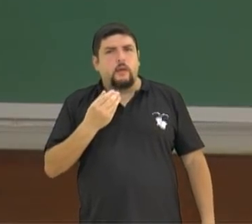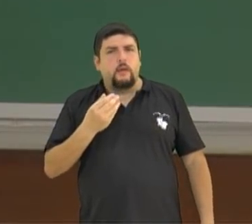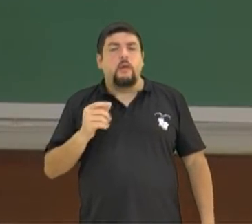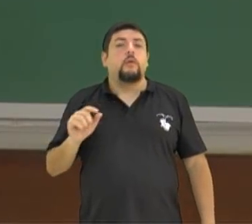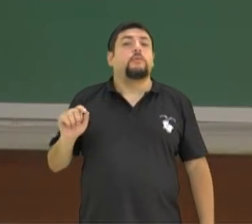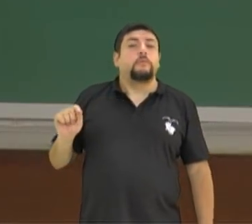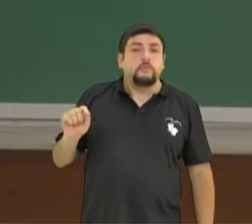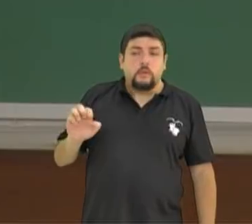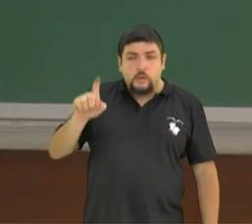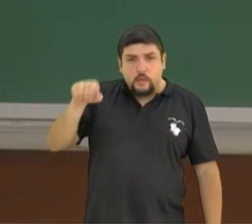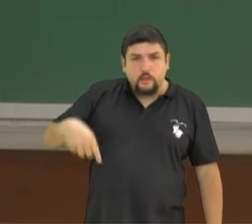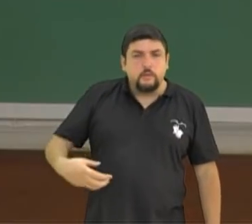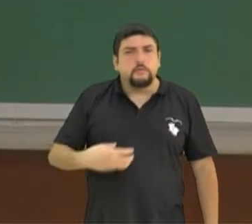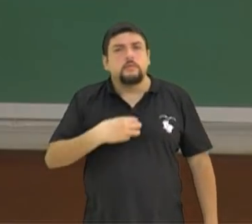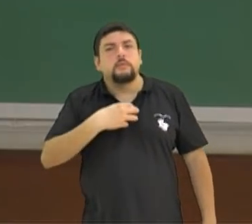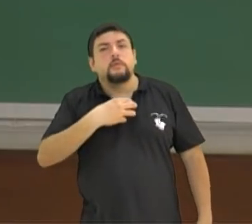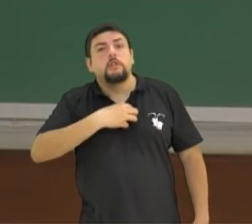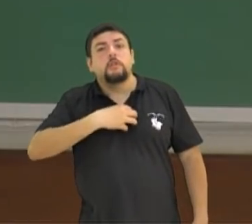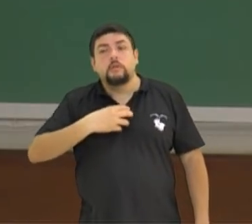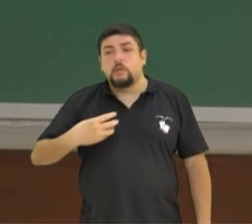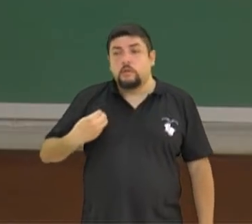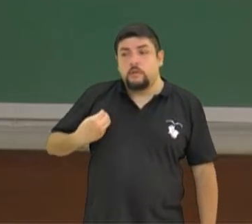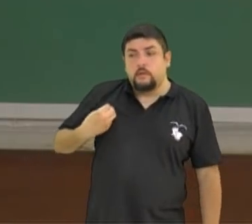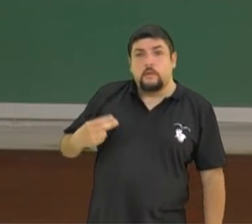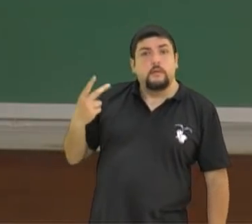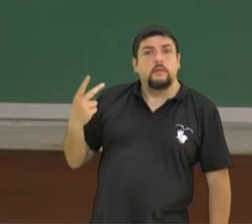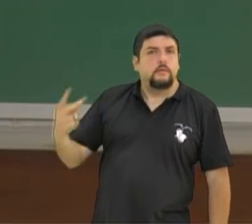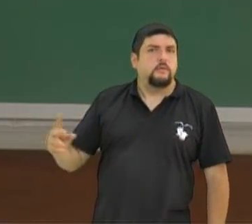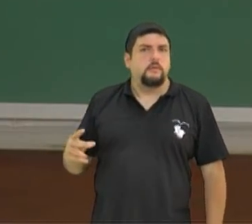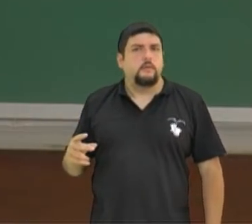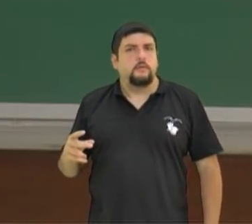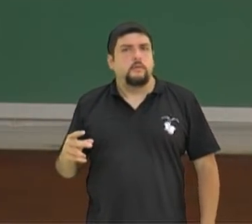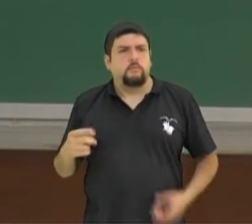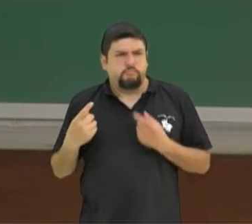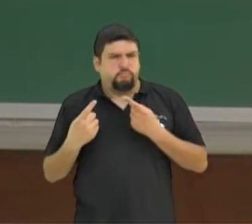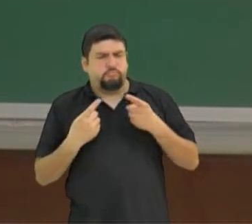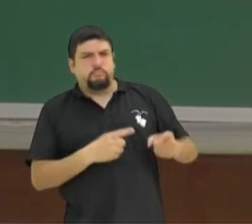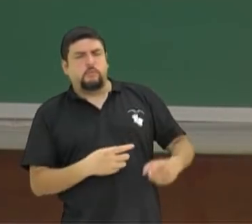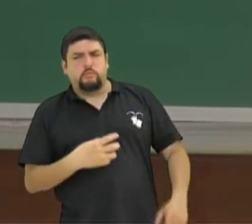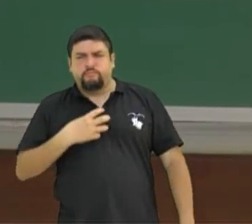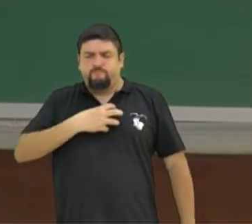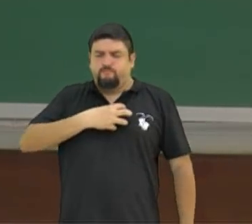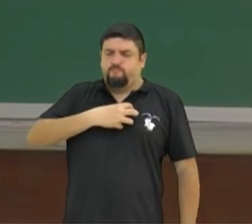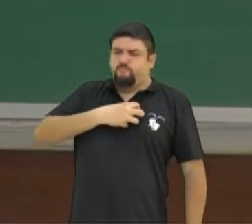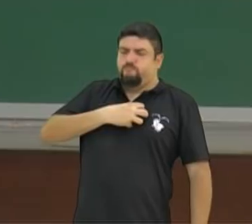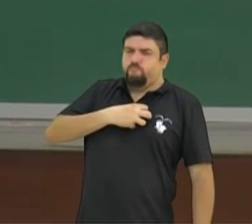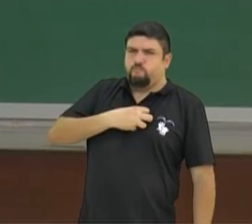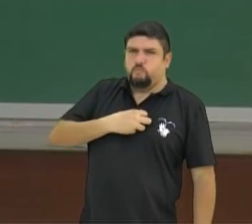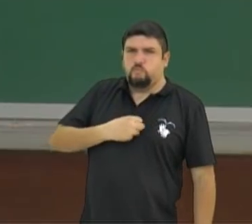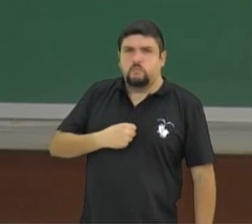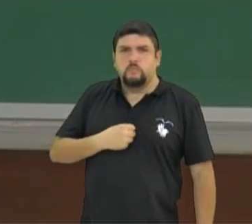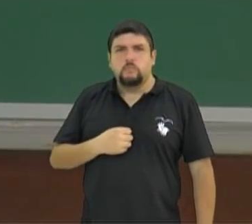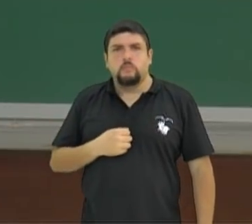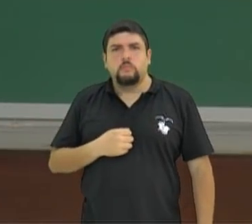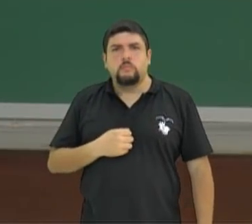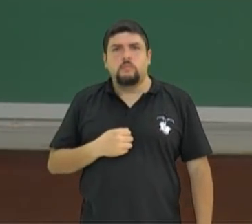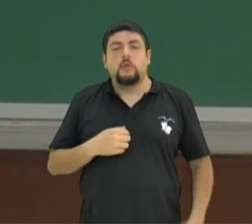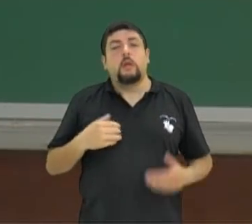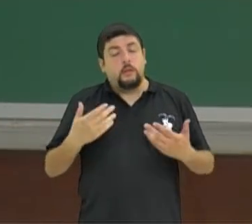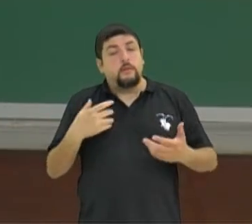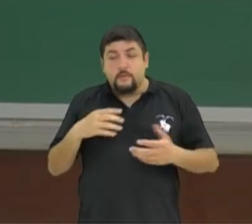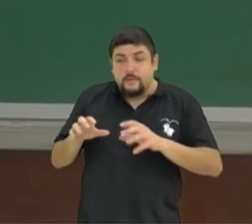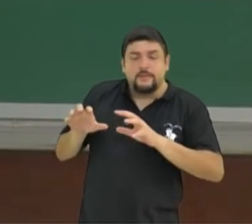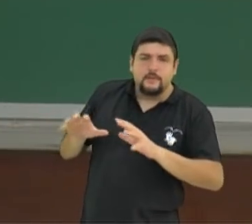ilustrar a forma como o Pedro reage diante de certas situações, né? Então, traduz ali talvez parte do